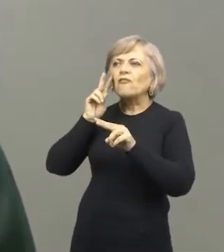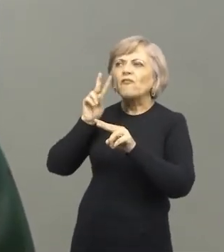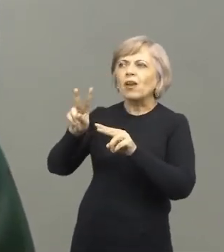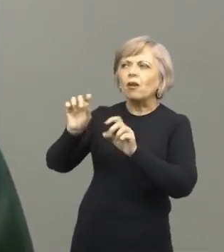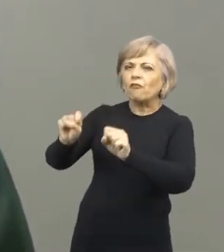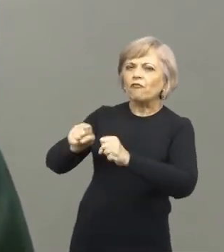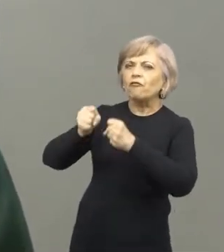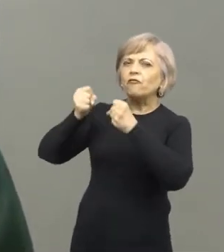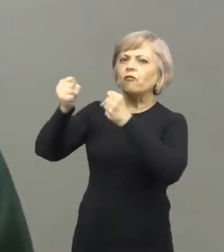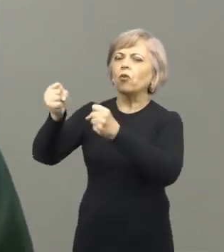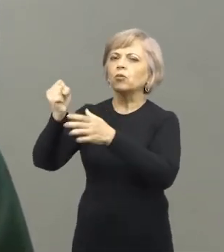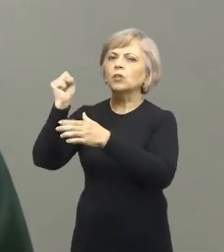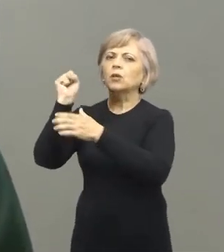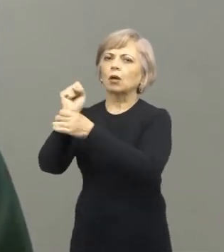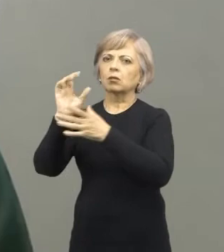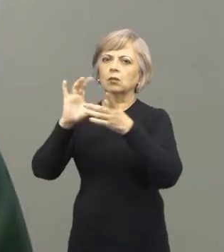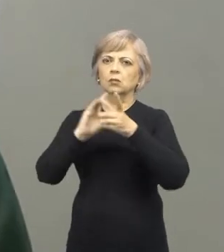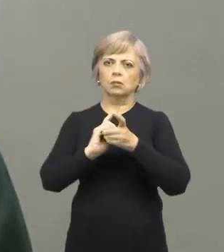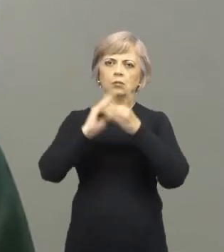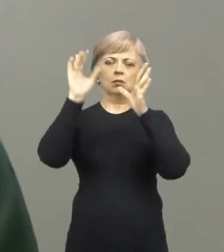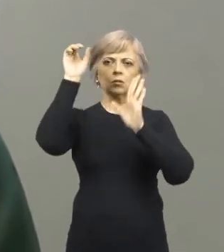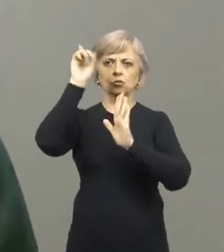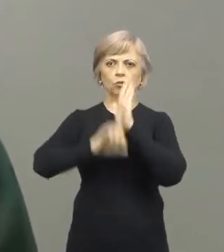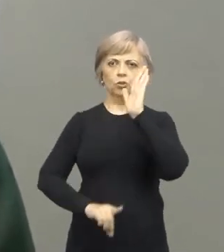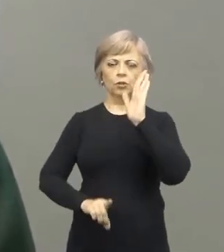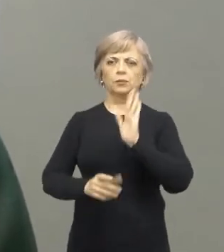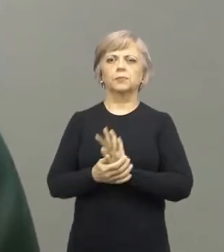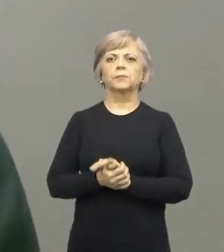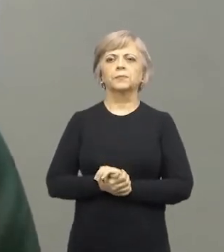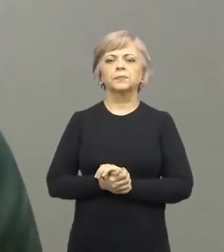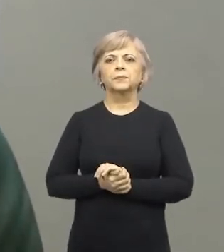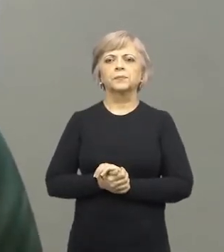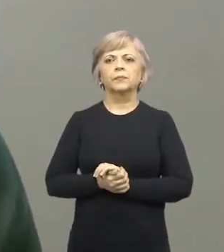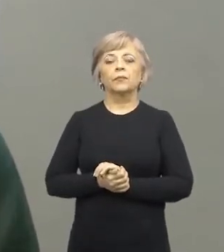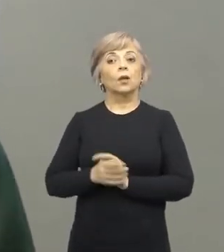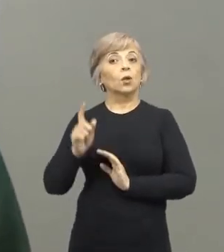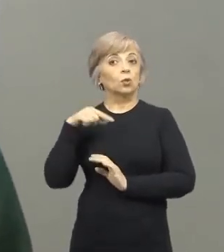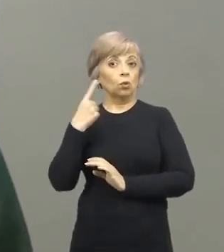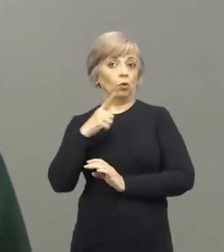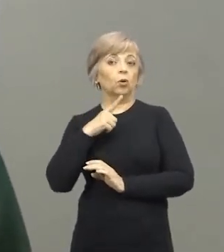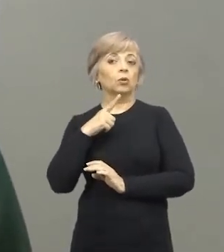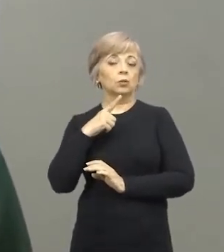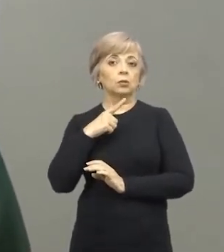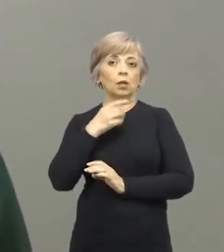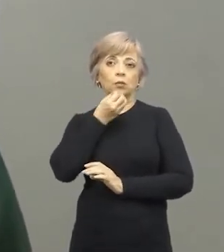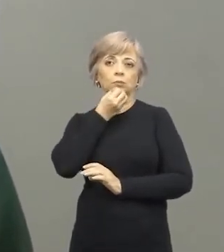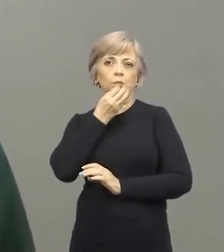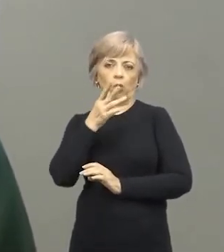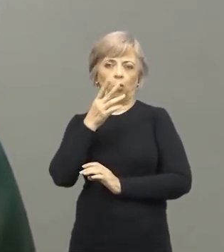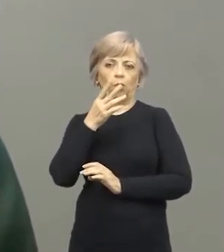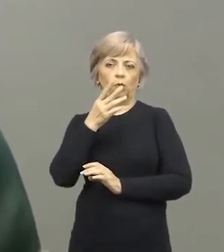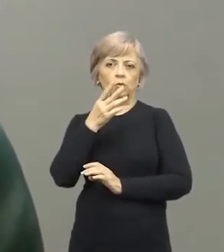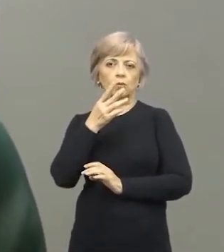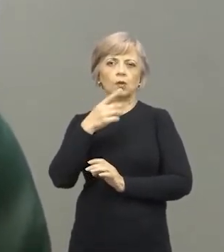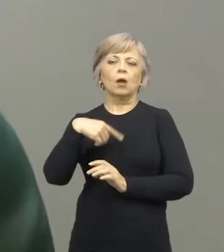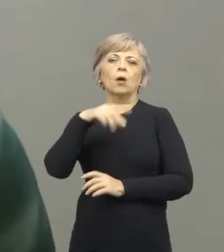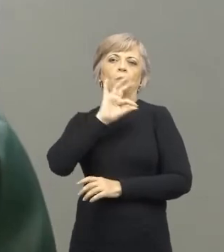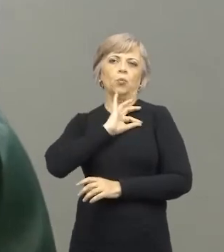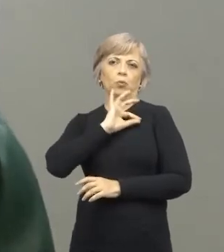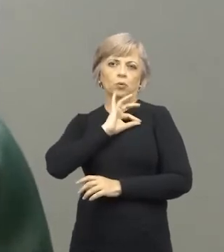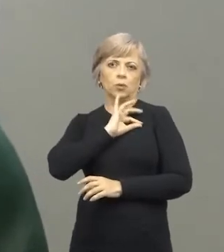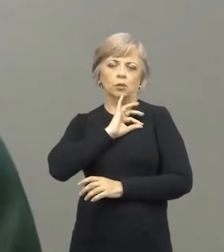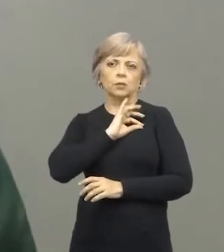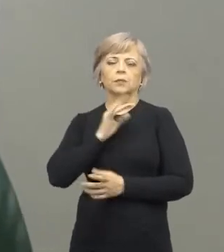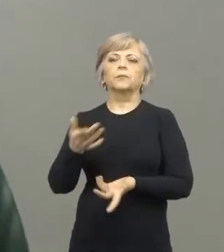que garante o Estado democrático de direito. Então, nós temos muito bons policiais, seja na